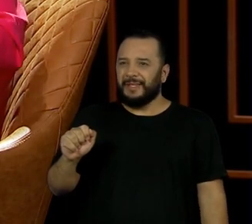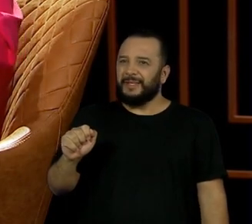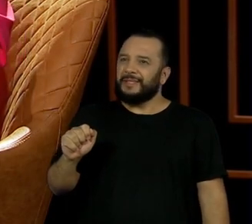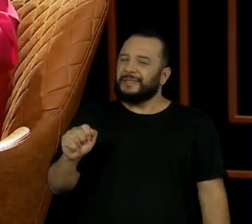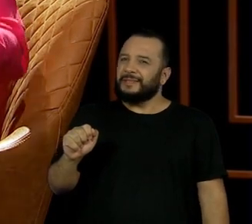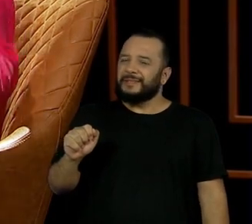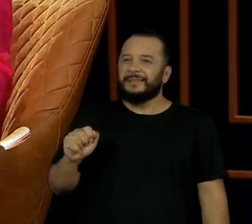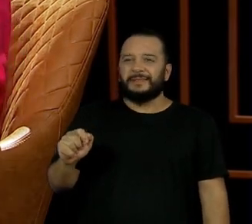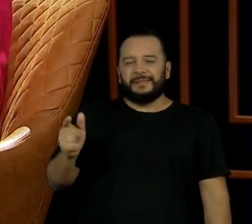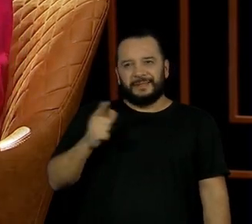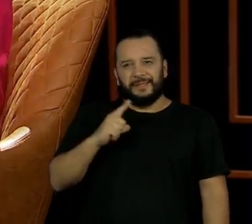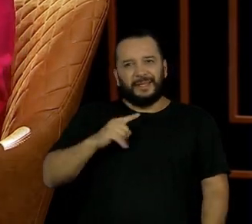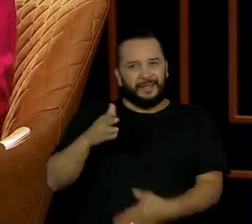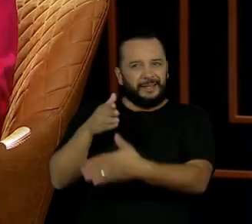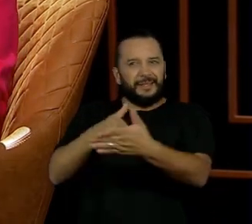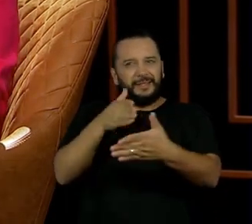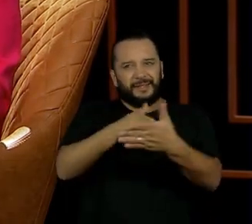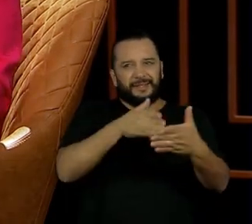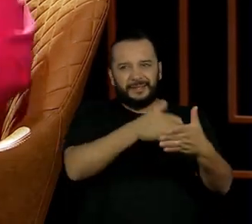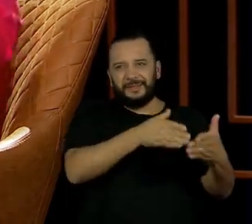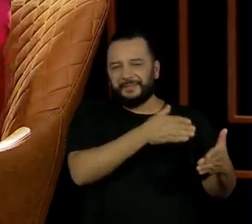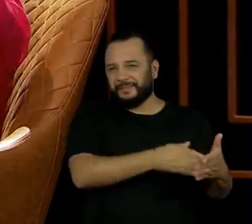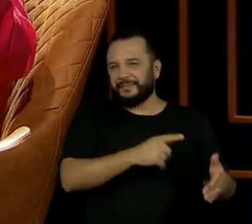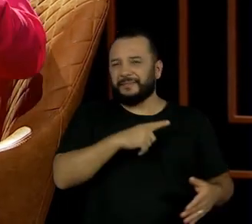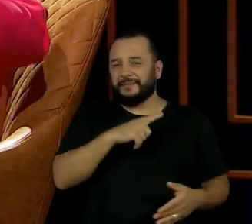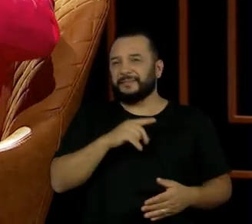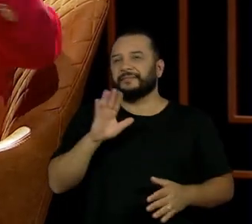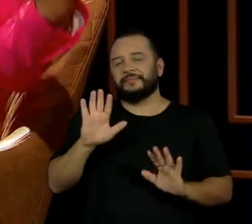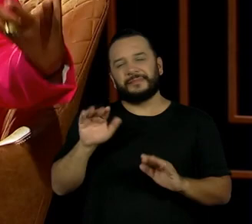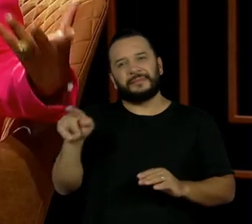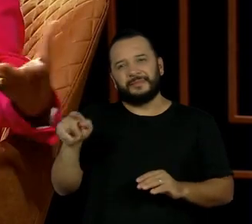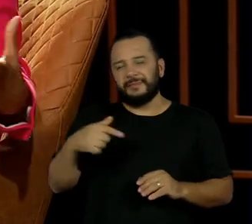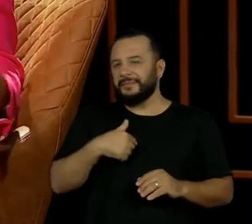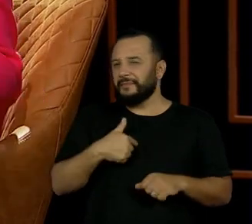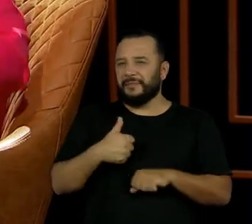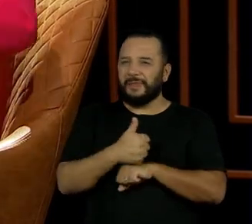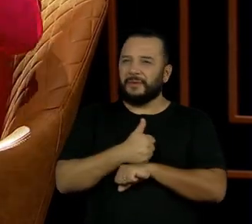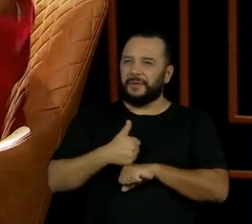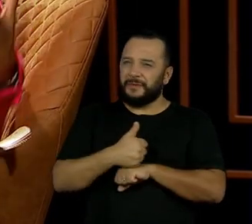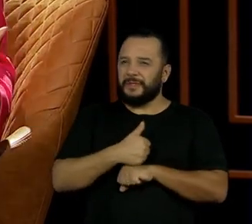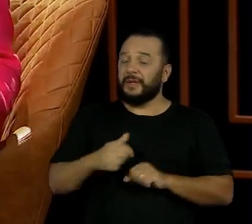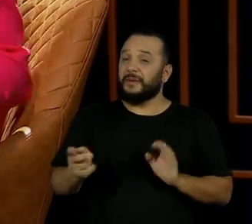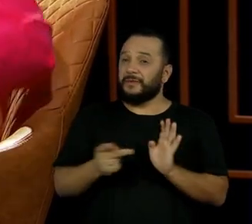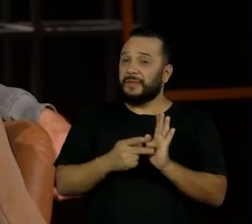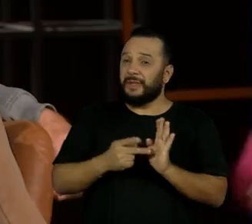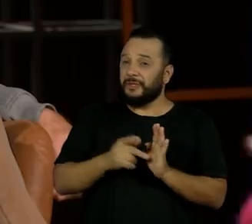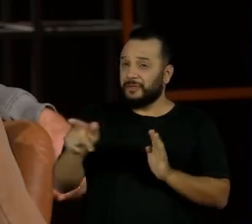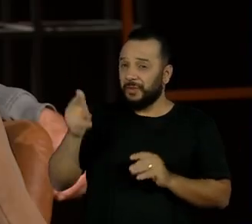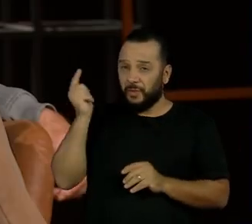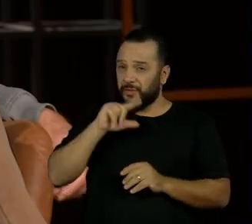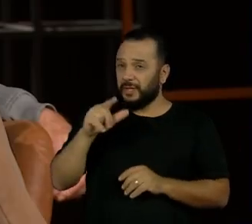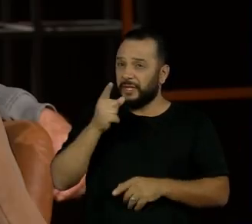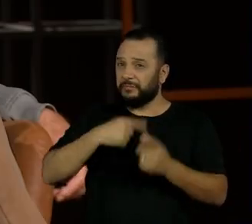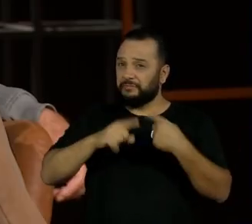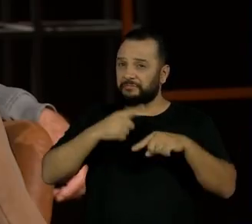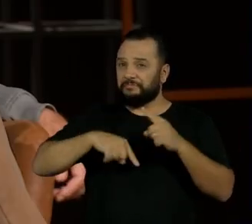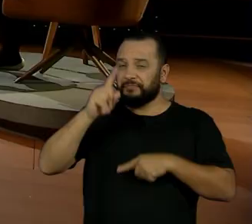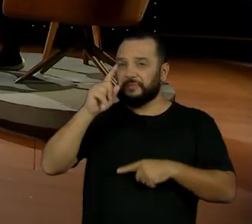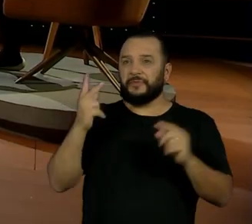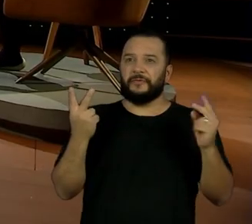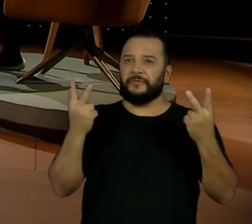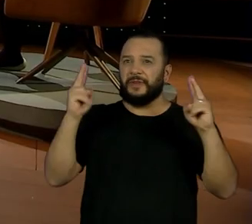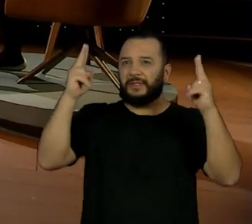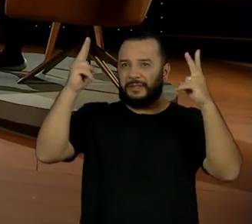que tem mil obstáculos ali na frente mas o talento dela é maior que tudo e ela vence e ela vence ela vence